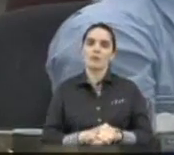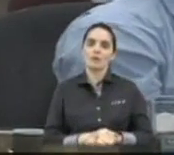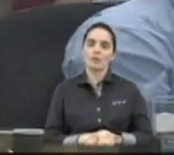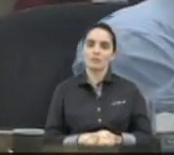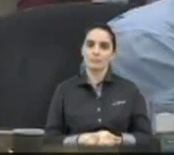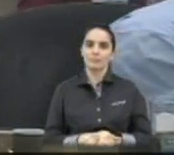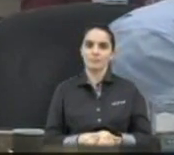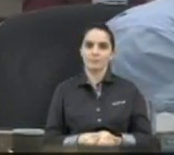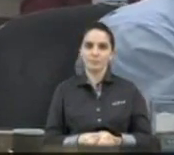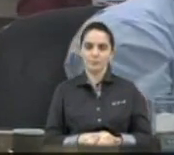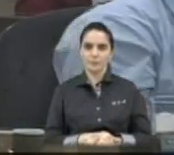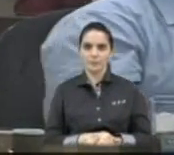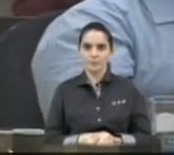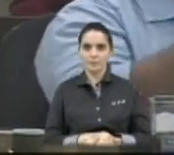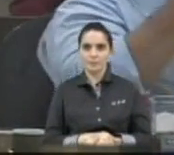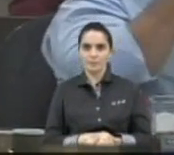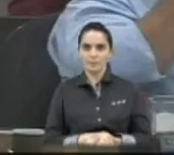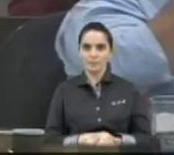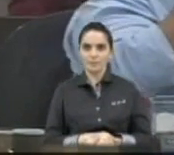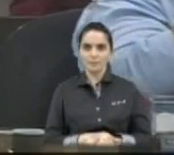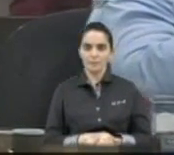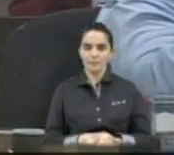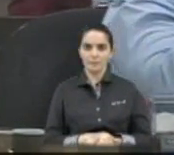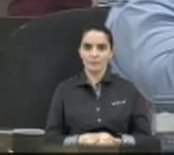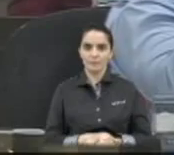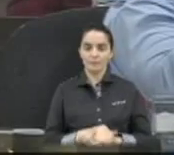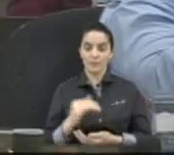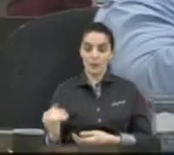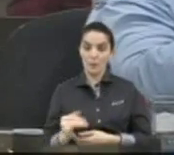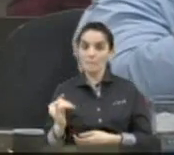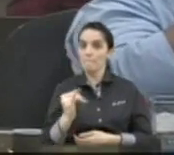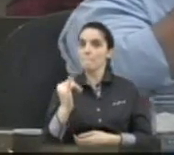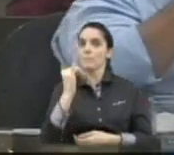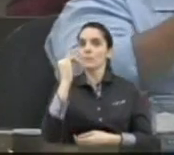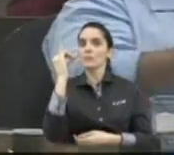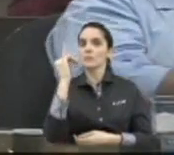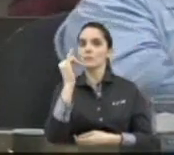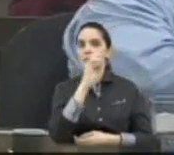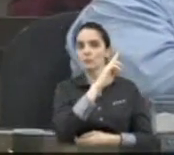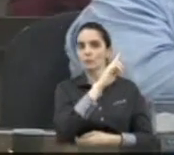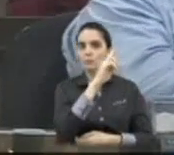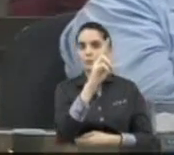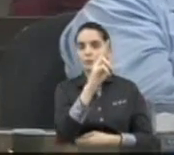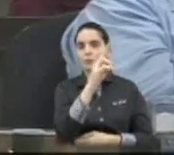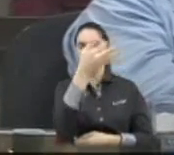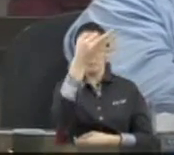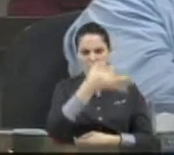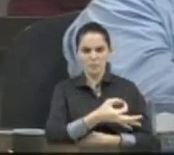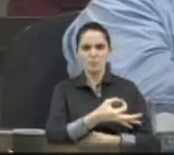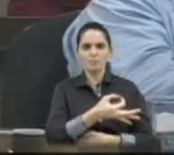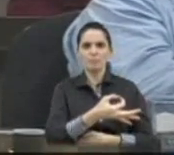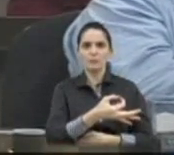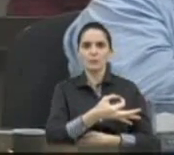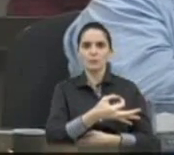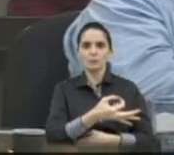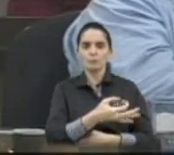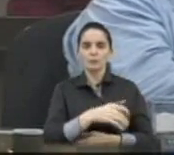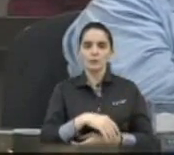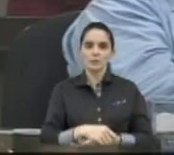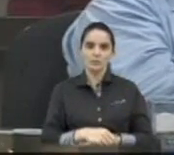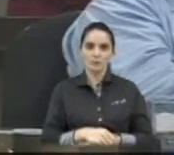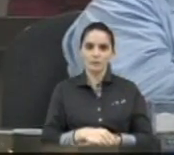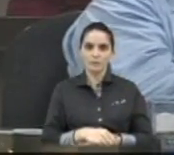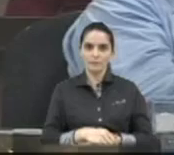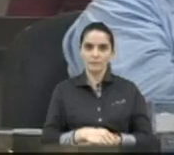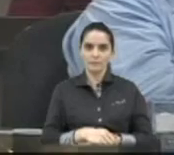dizer que é muito importante a denominação, é justa a denominação do Armando